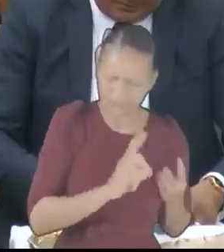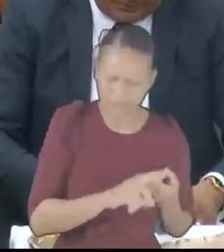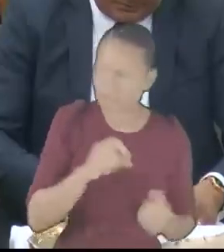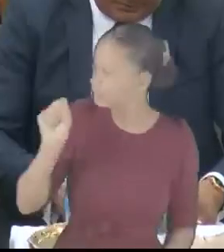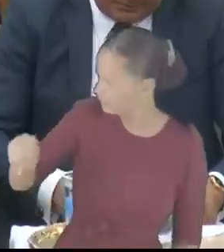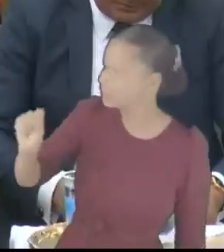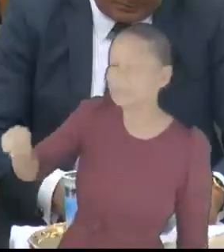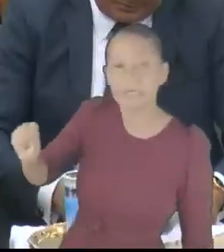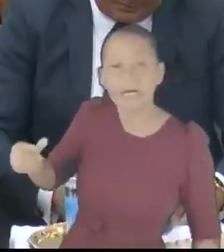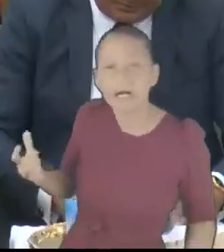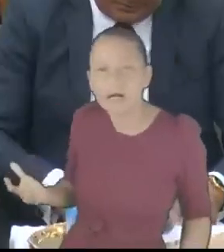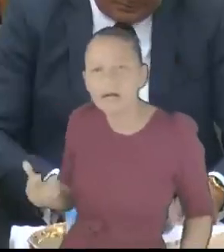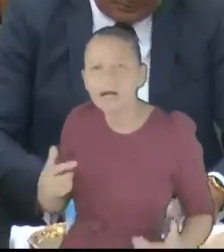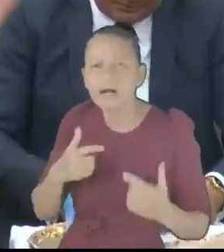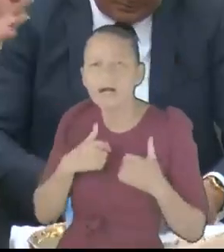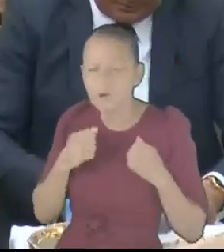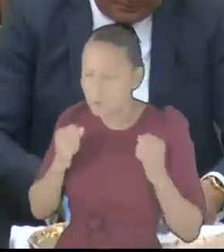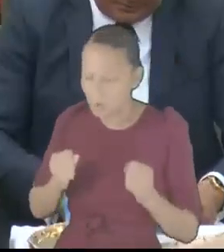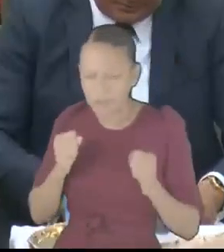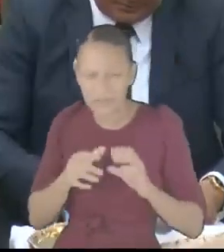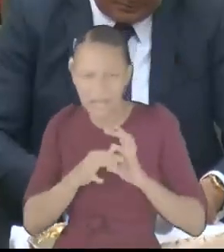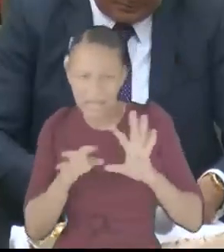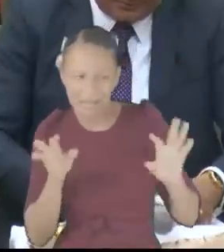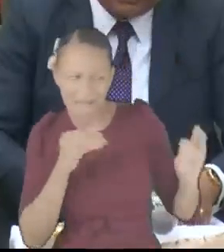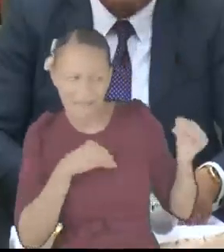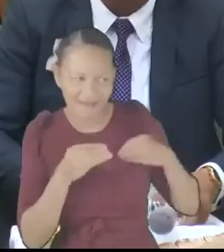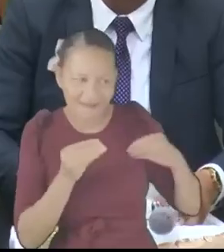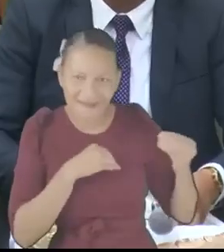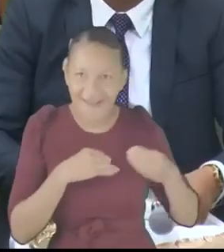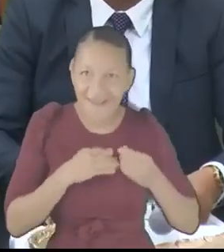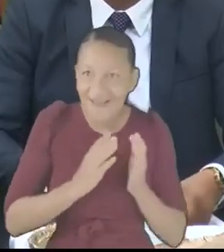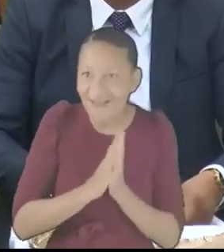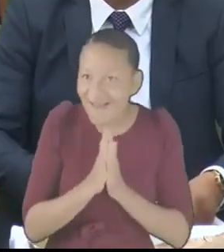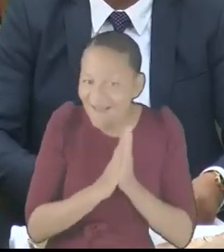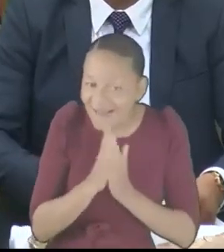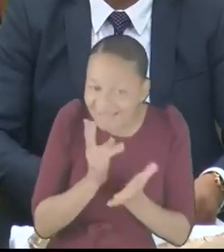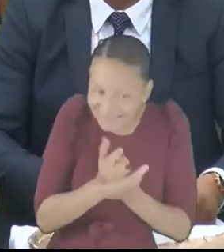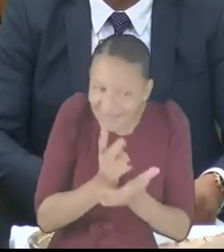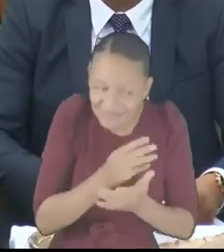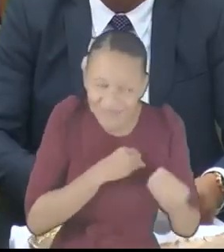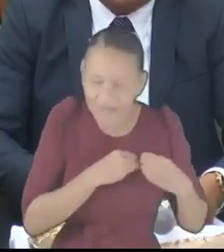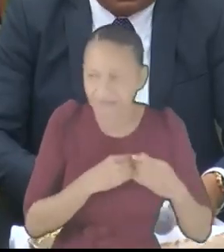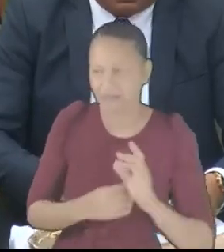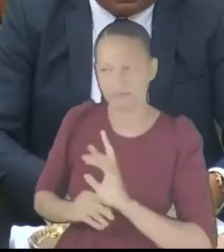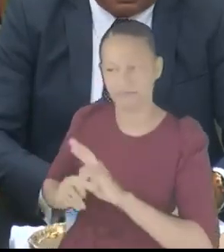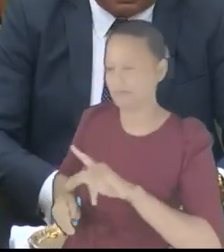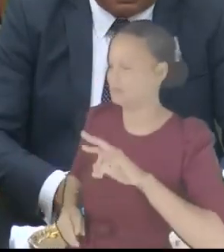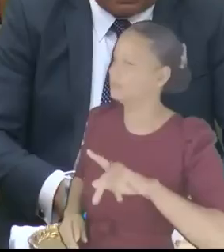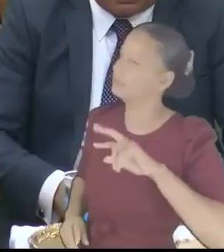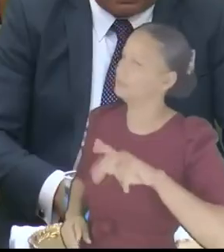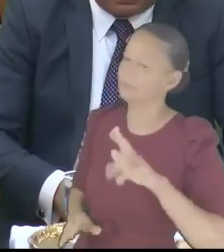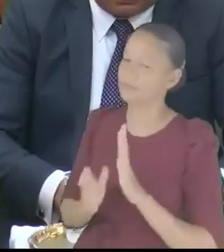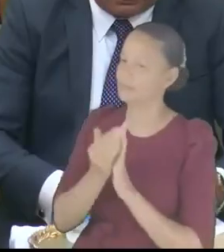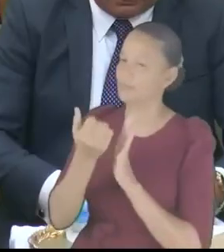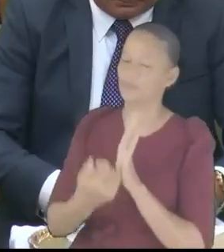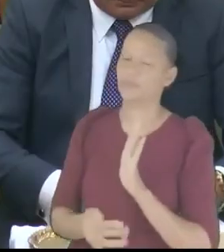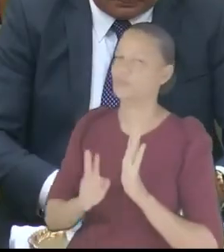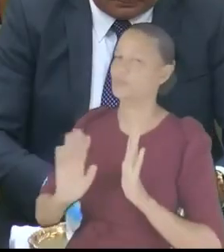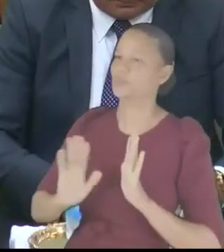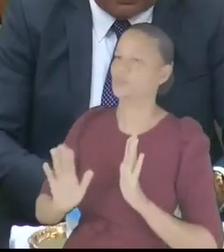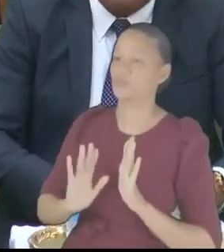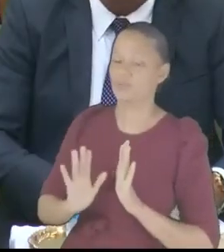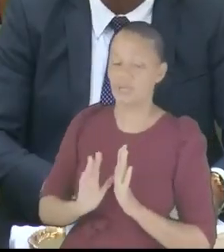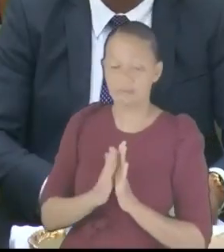Mas pastor, quer dizer que eu posso pecar e continuar pecando? Não, não é isso que a Bíblia diz. A Bíblia